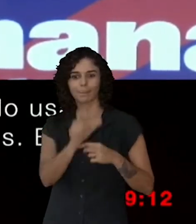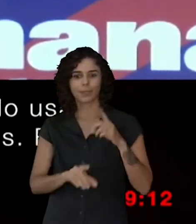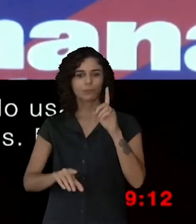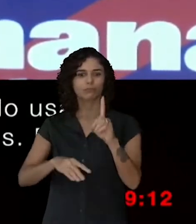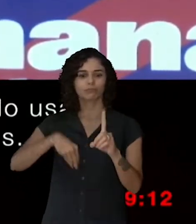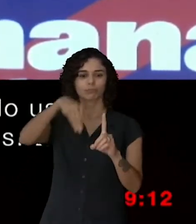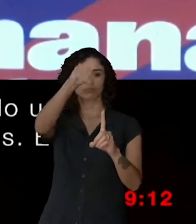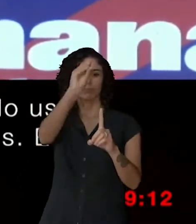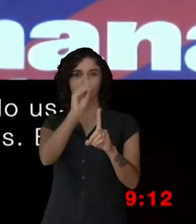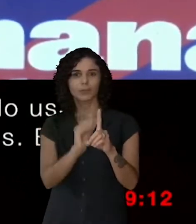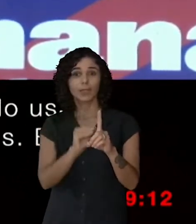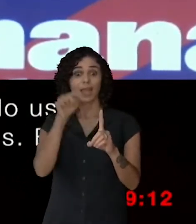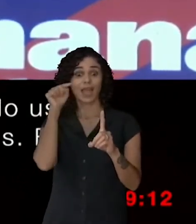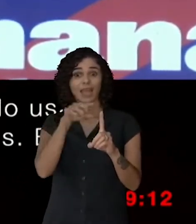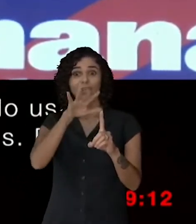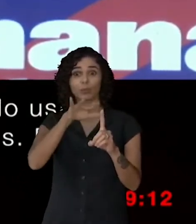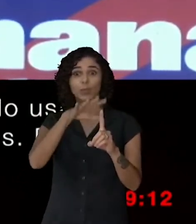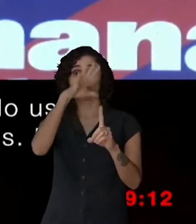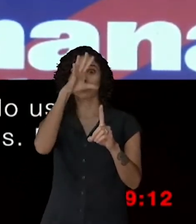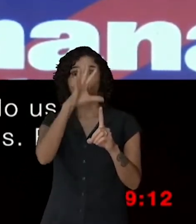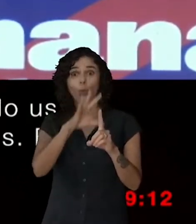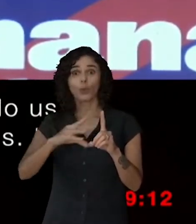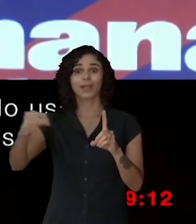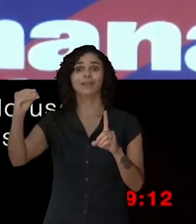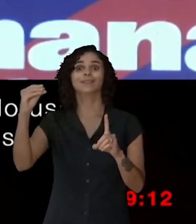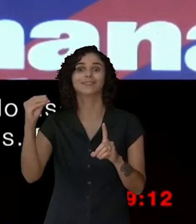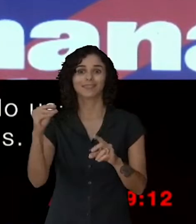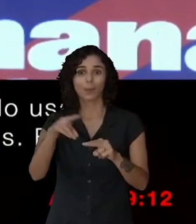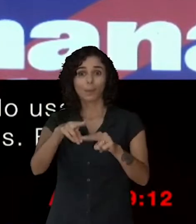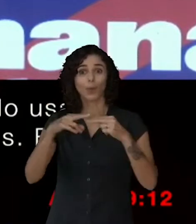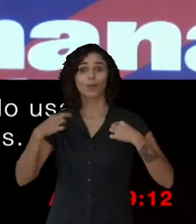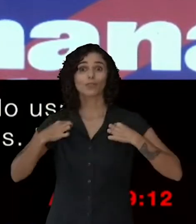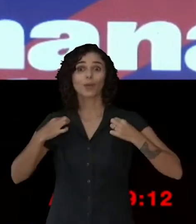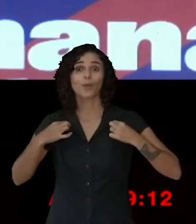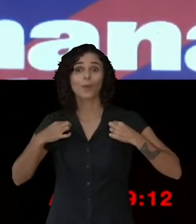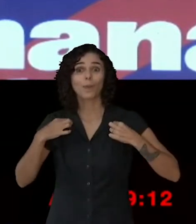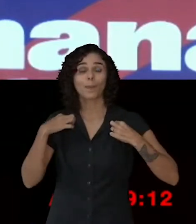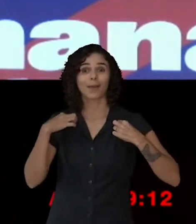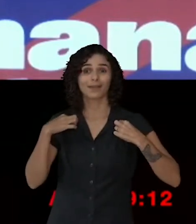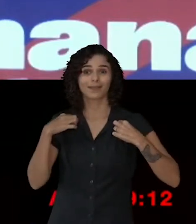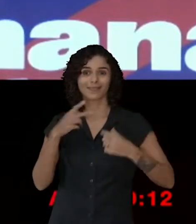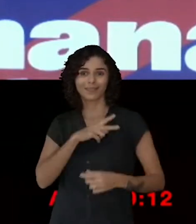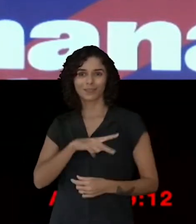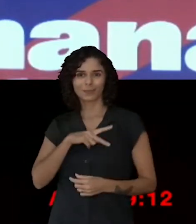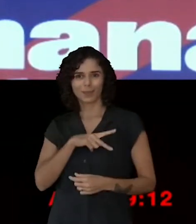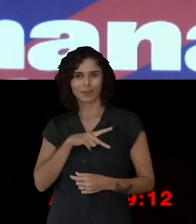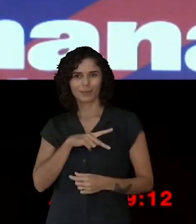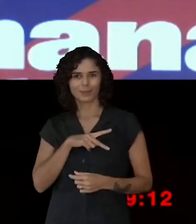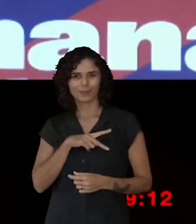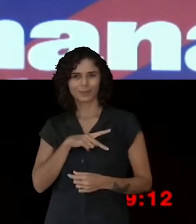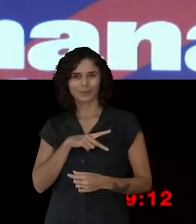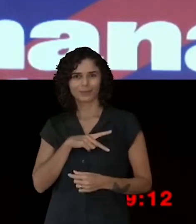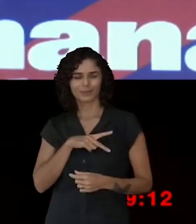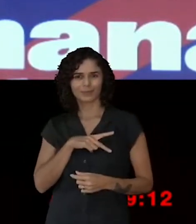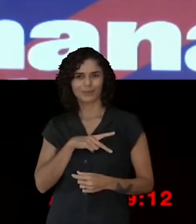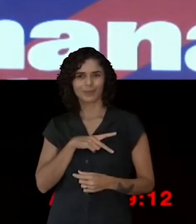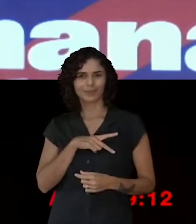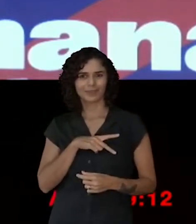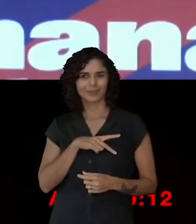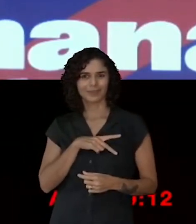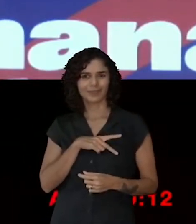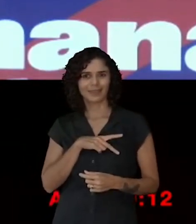os enfermos, e eles eram curados de todas as suas doenças. Calma aí, mais uma versão. É